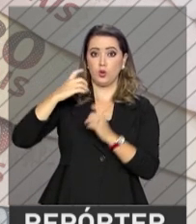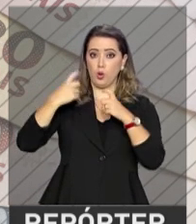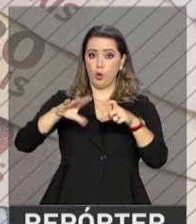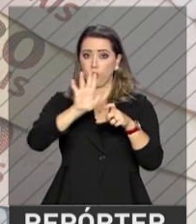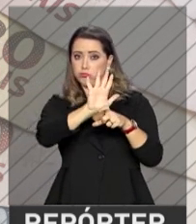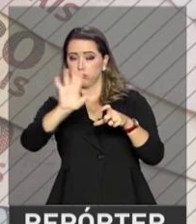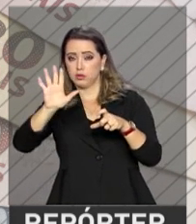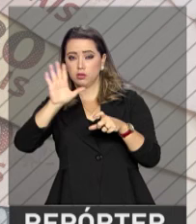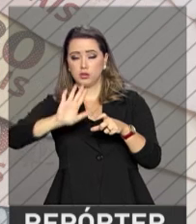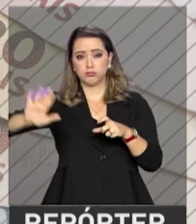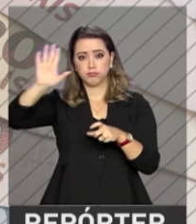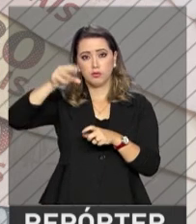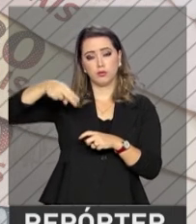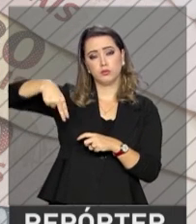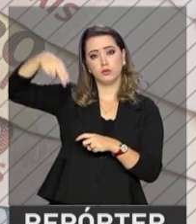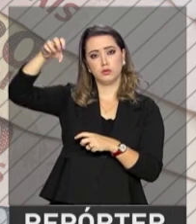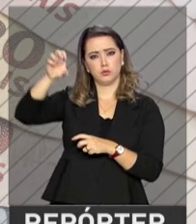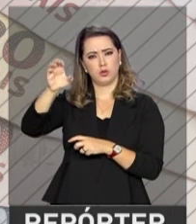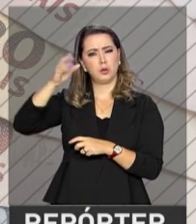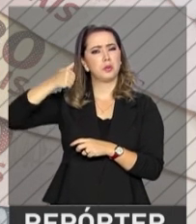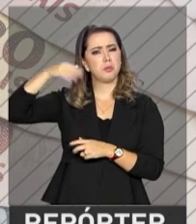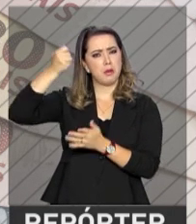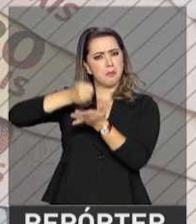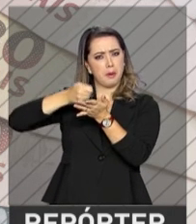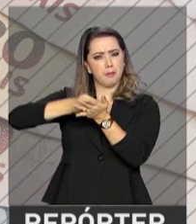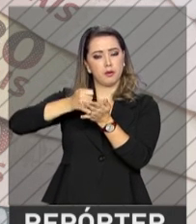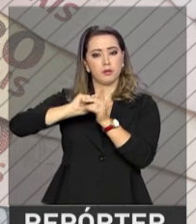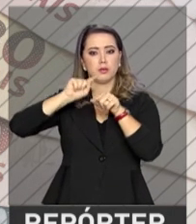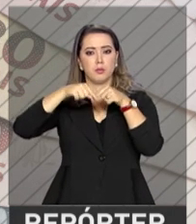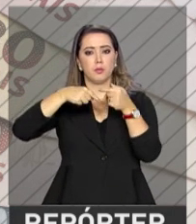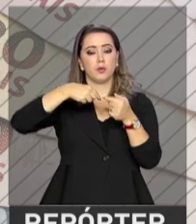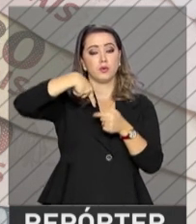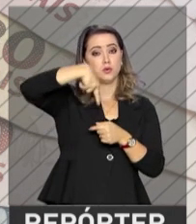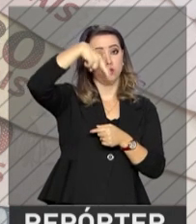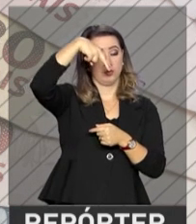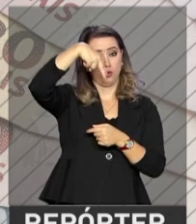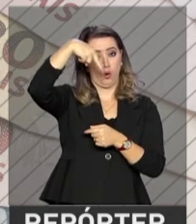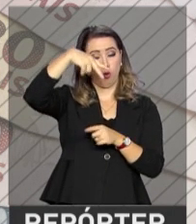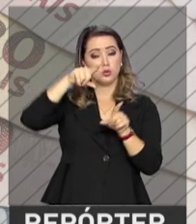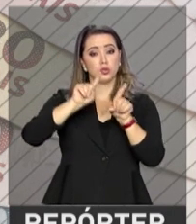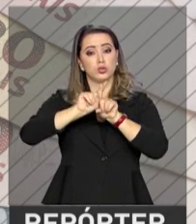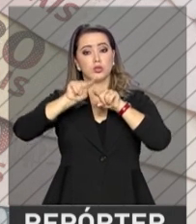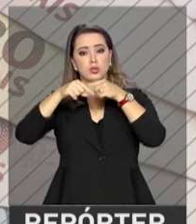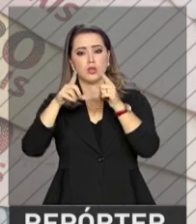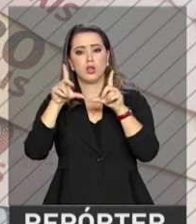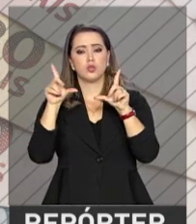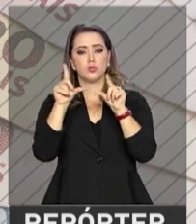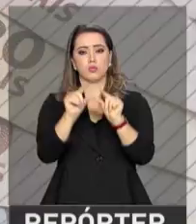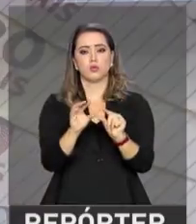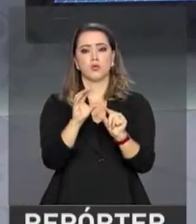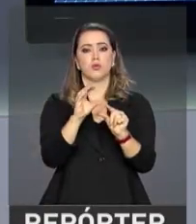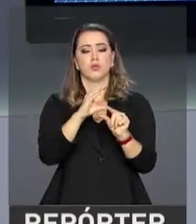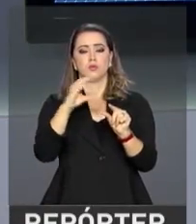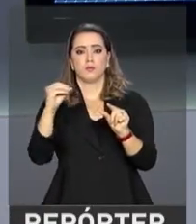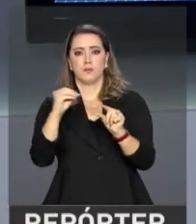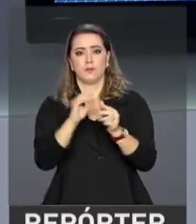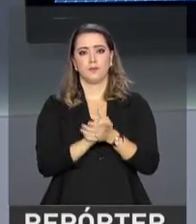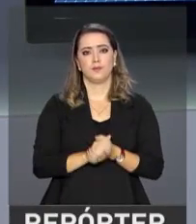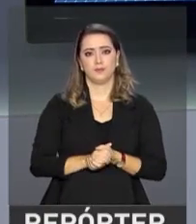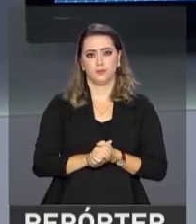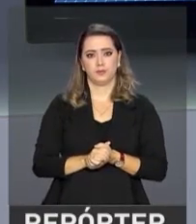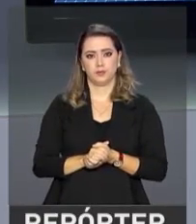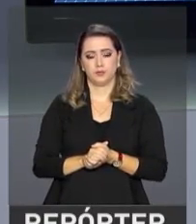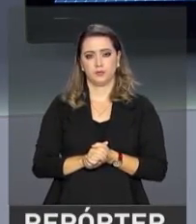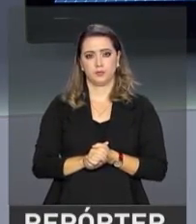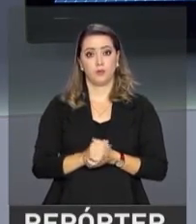taxa de cobertura em seguida veio a região norte é a região com o menor volume foi a centro-oeste a